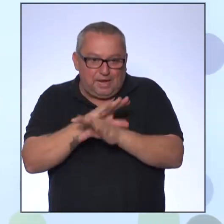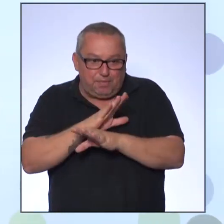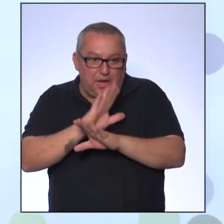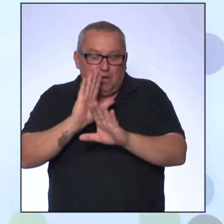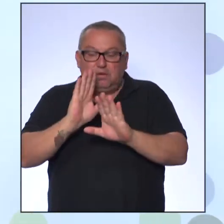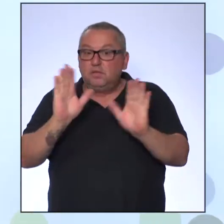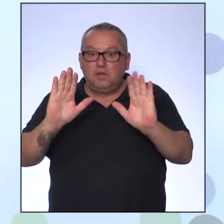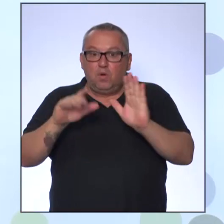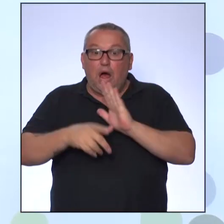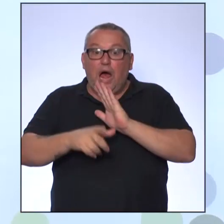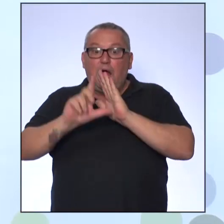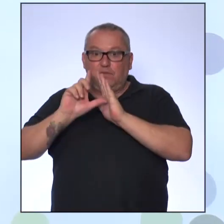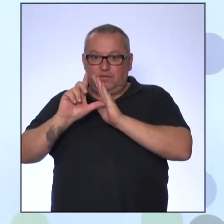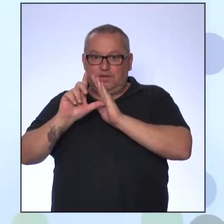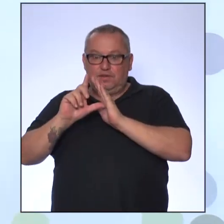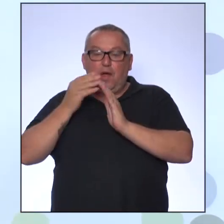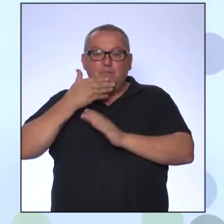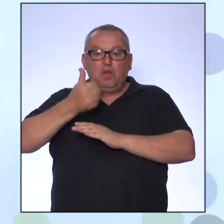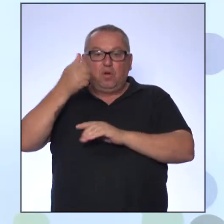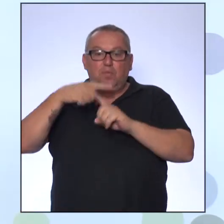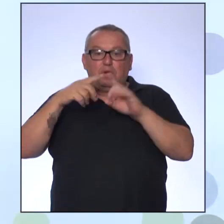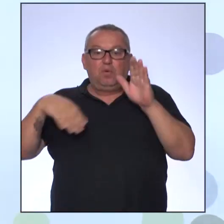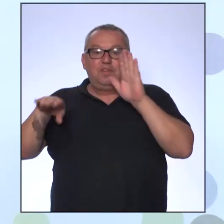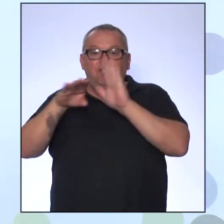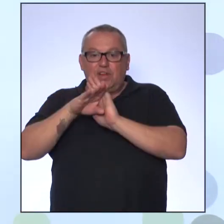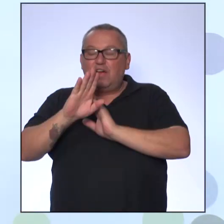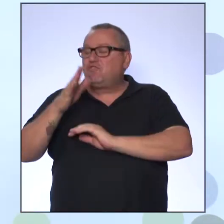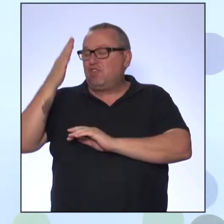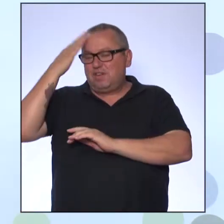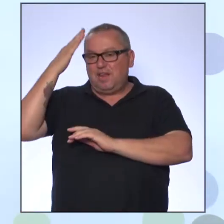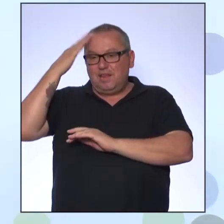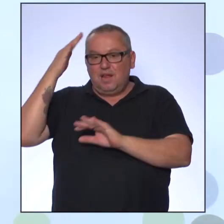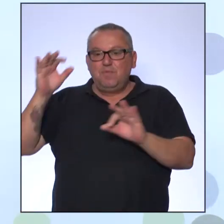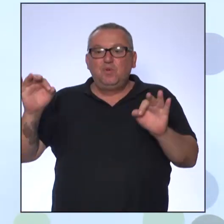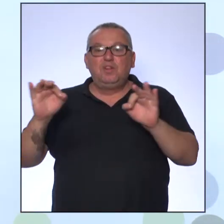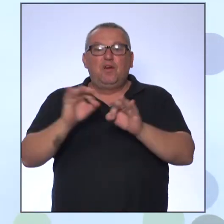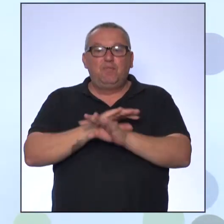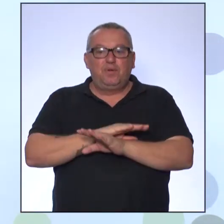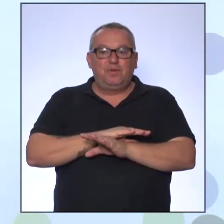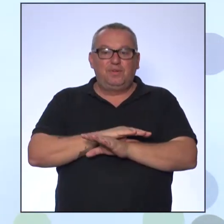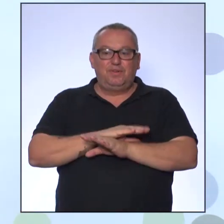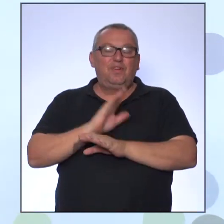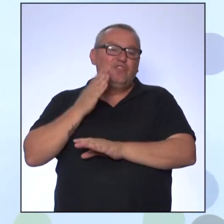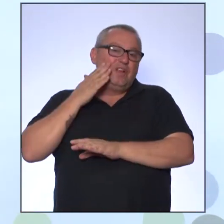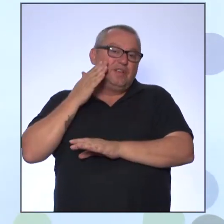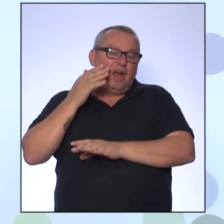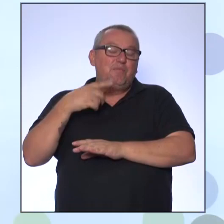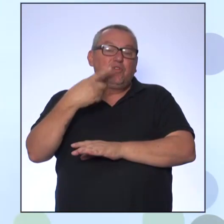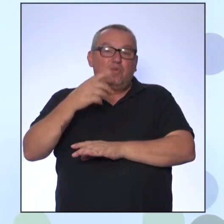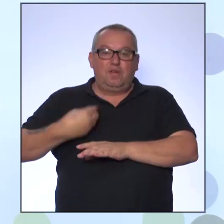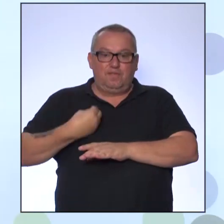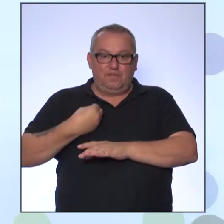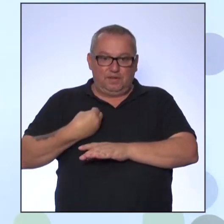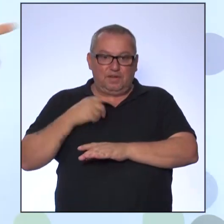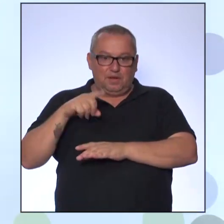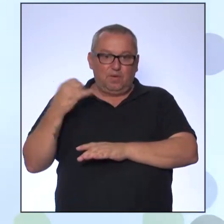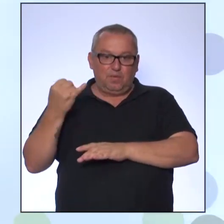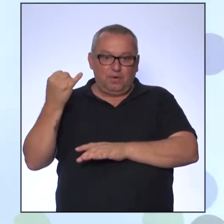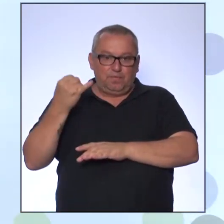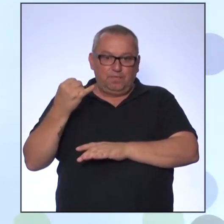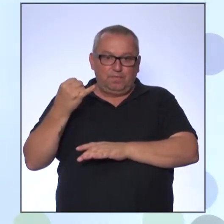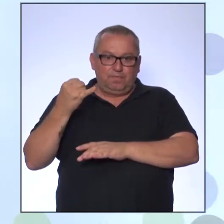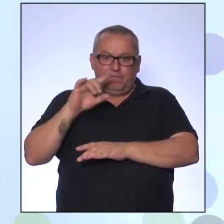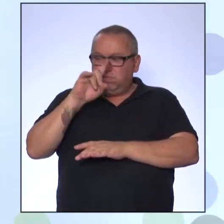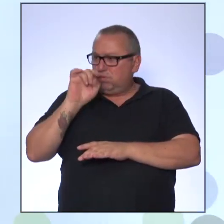é para isso que nós estamos aqui. Para que quando você chegar, você já esteja mais seguro. Tá? Isso é fundamental. Alguma